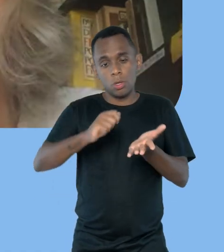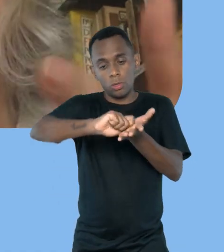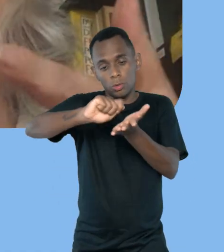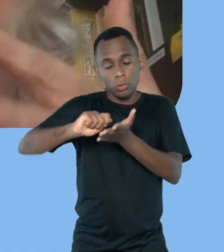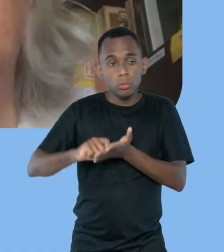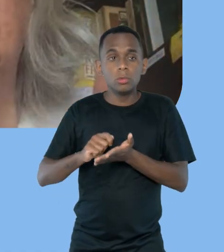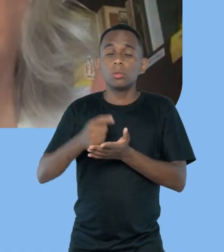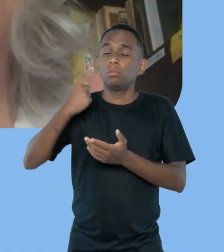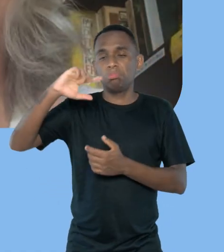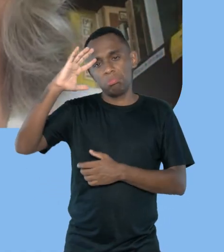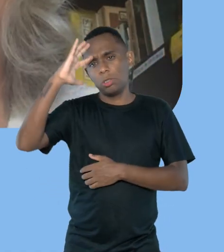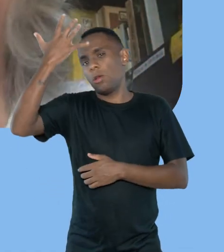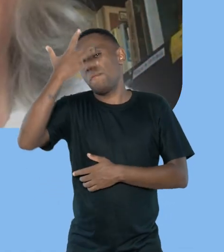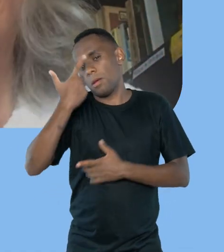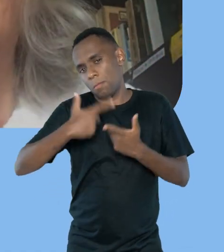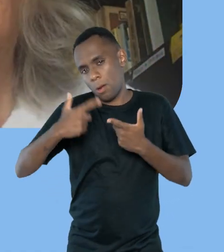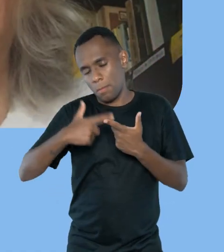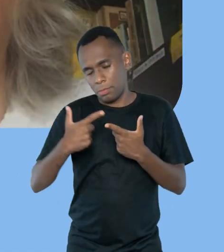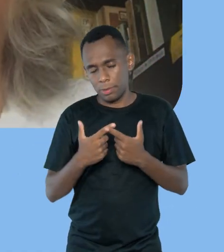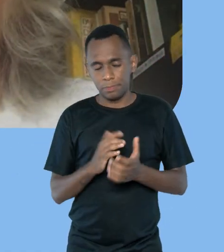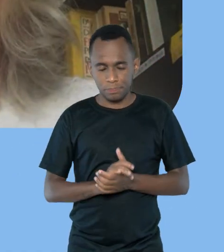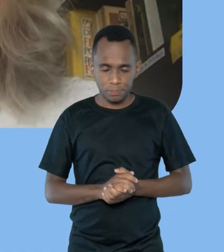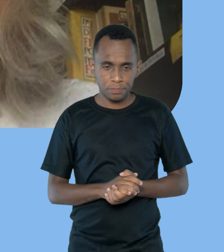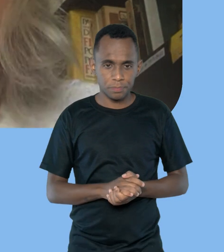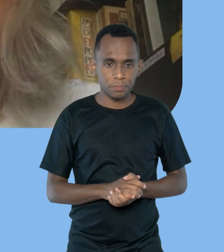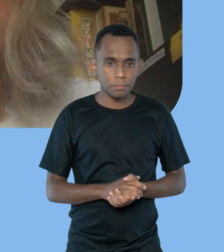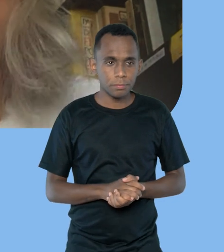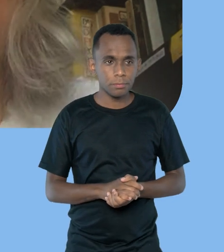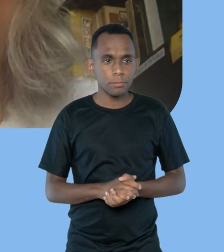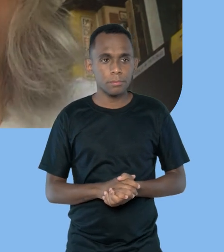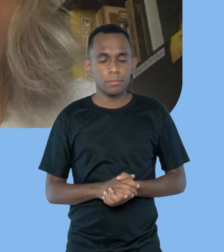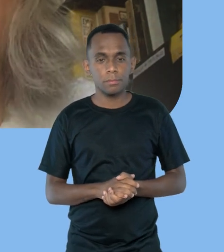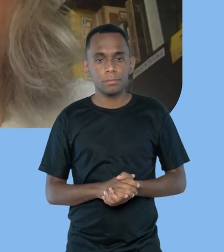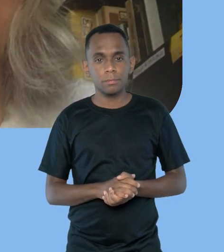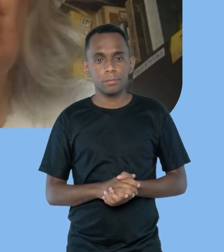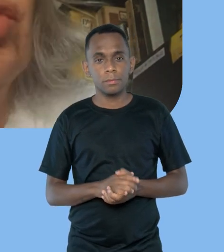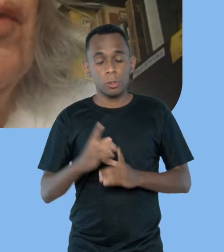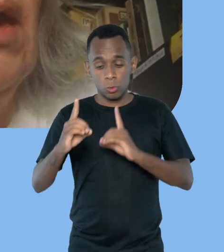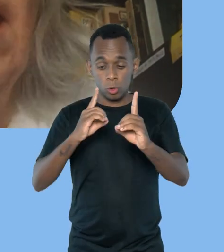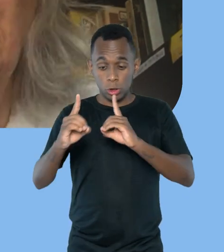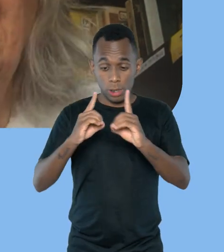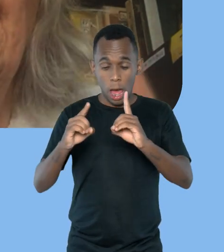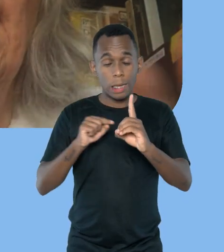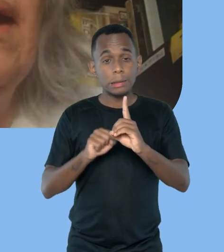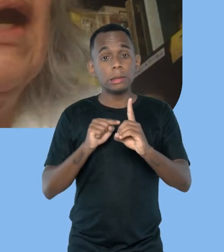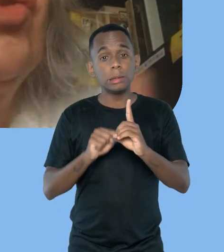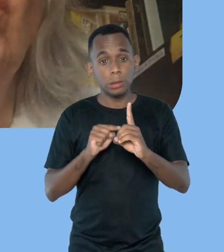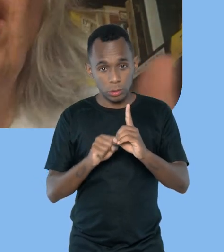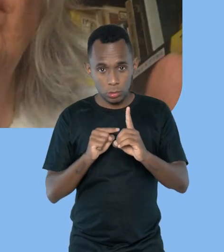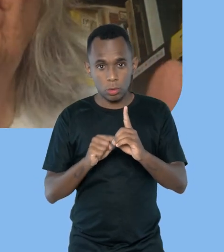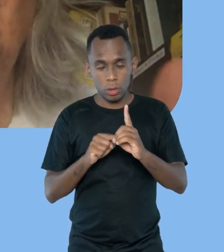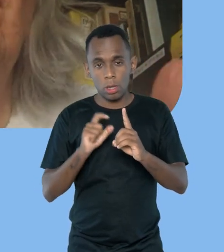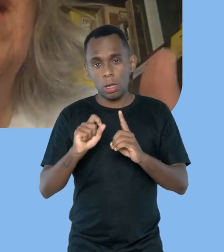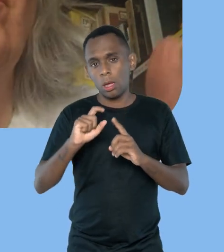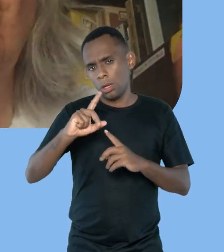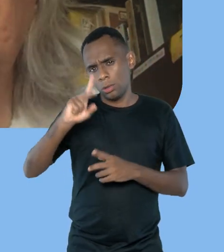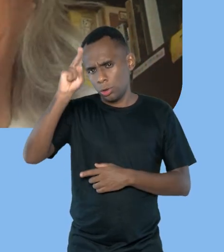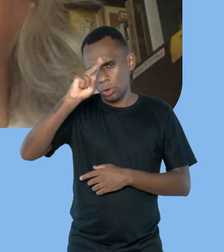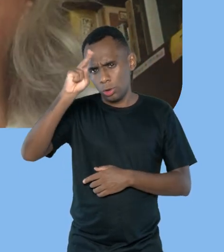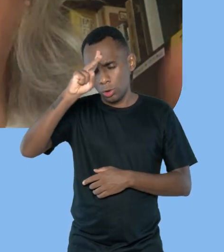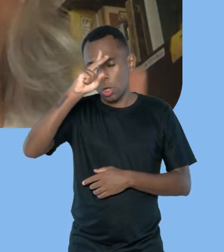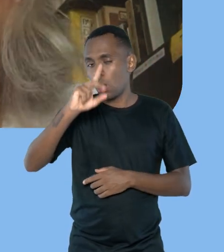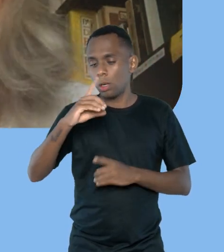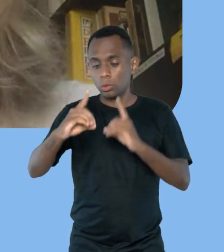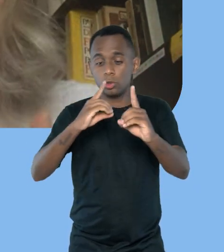virava para resolver essa questão. A política do livro didático, a história do livro didático